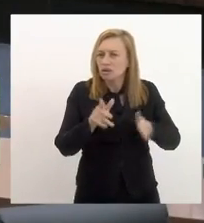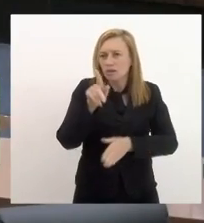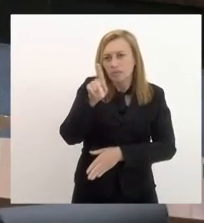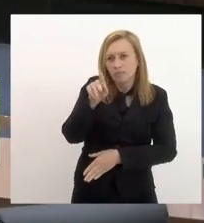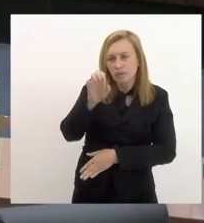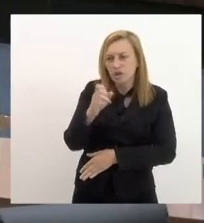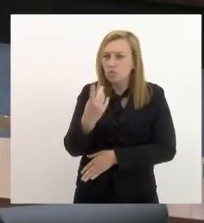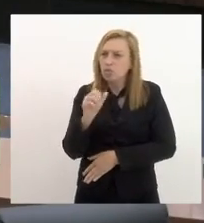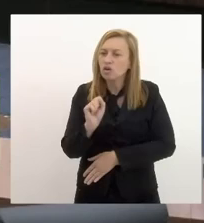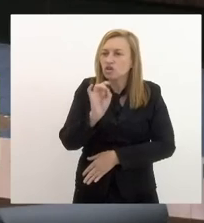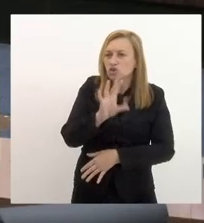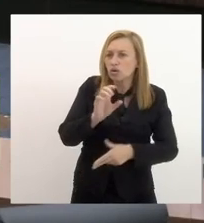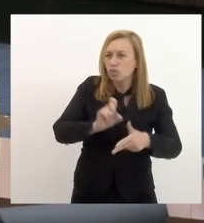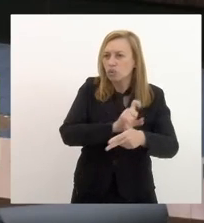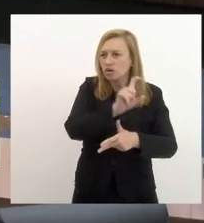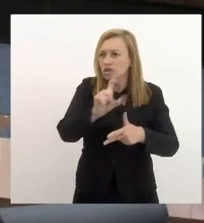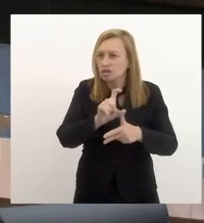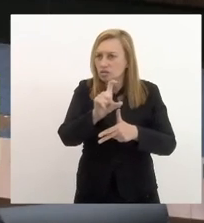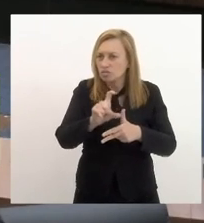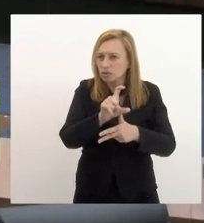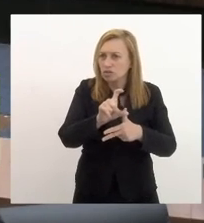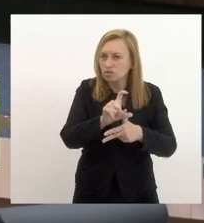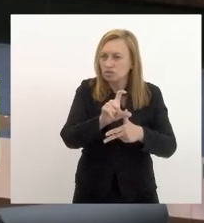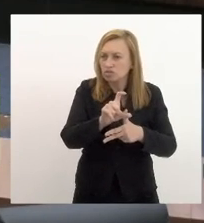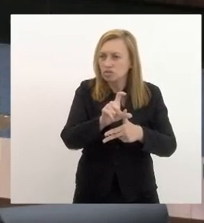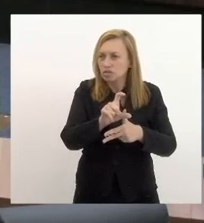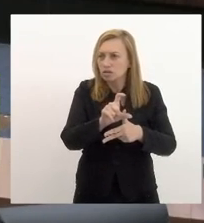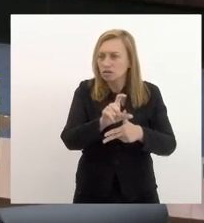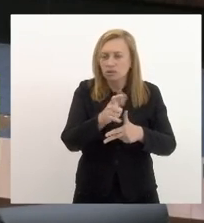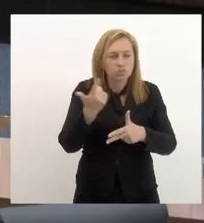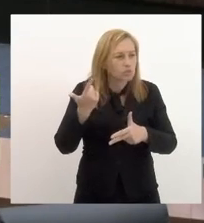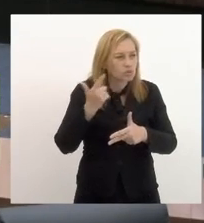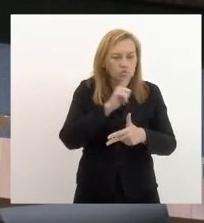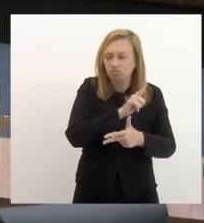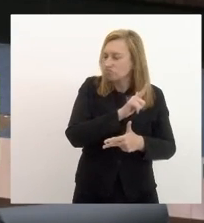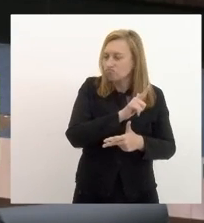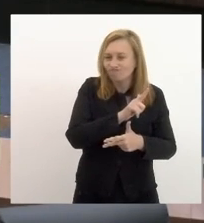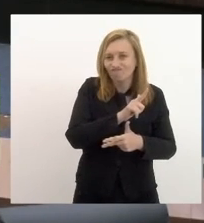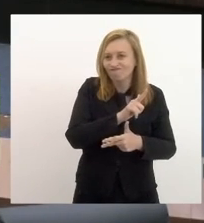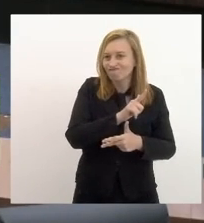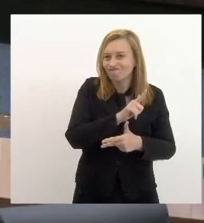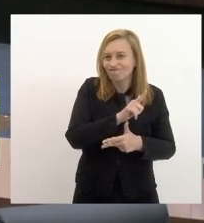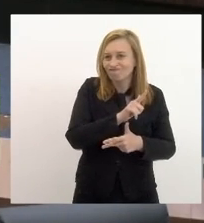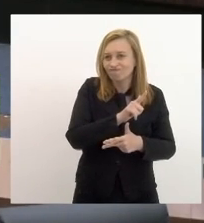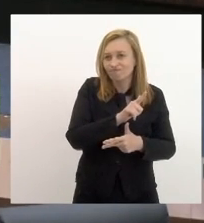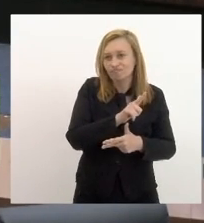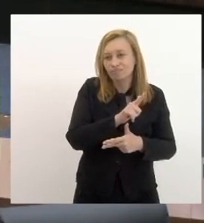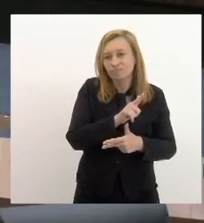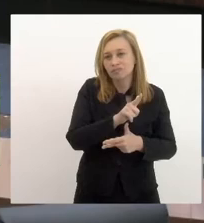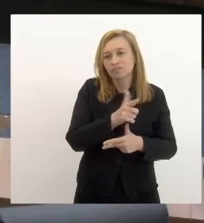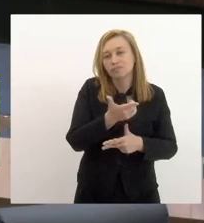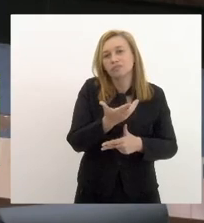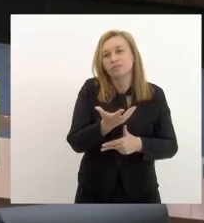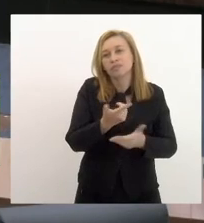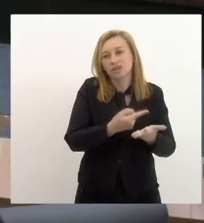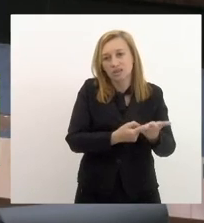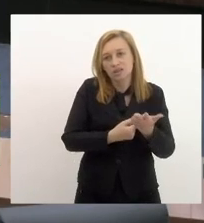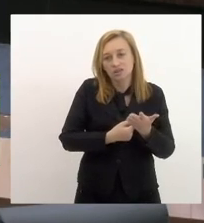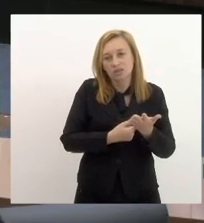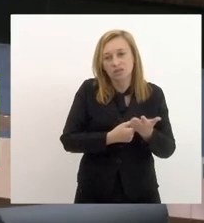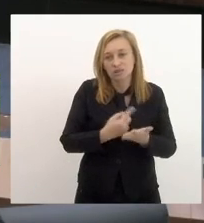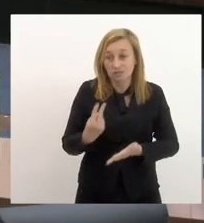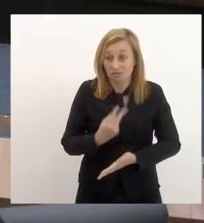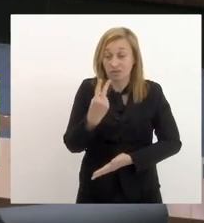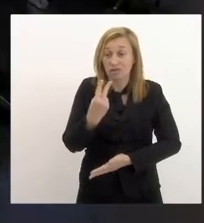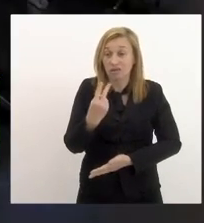pecúnia só o Executivo o primo pobre é que não consegue ter esse benefício ou melhor esse